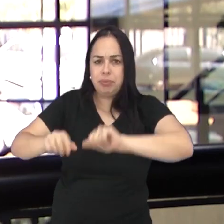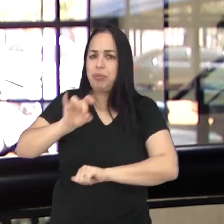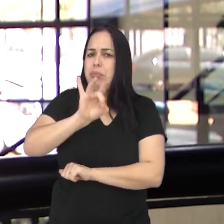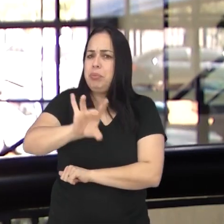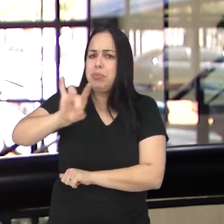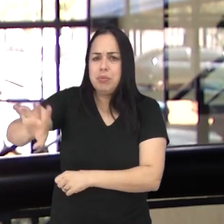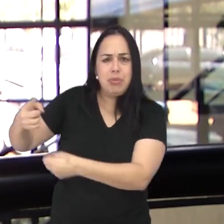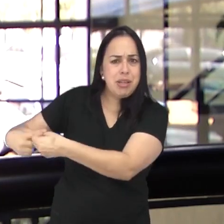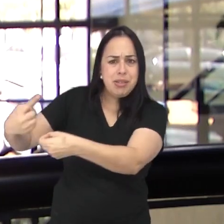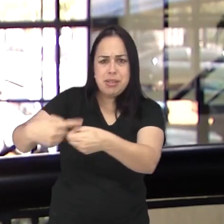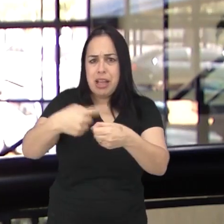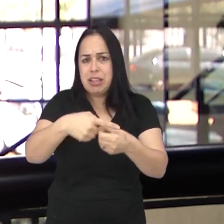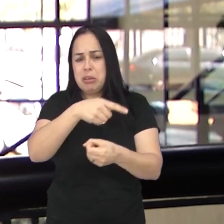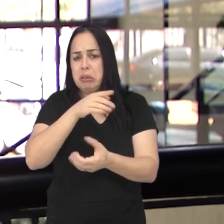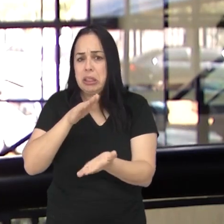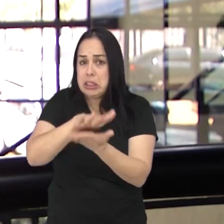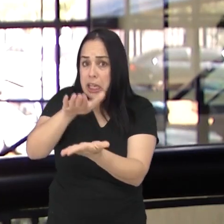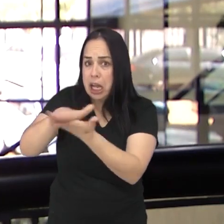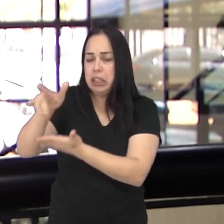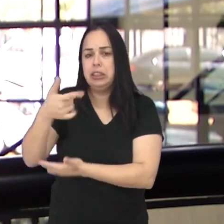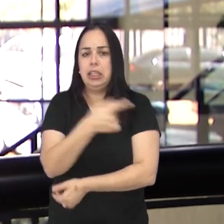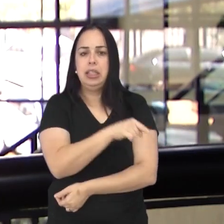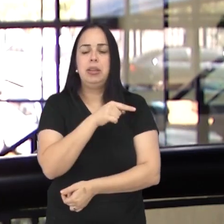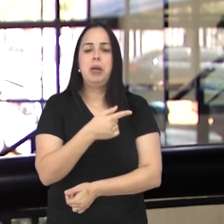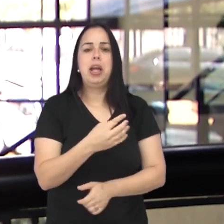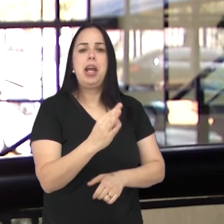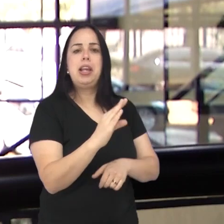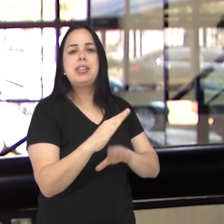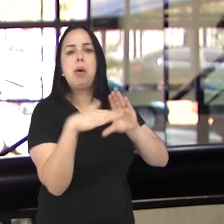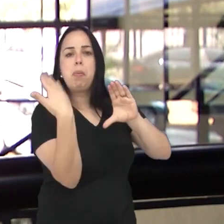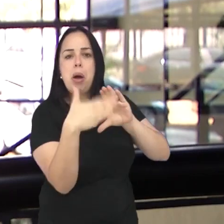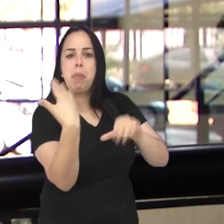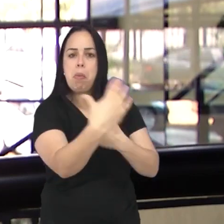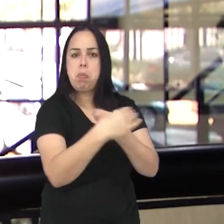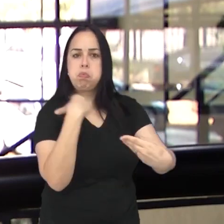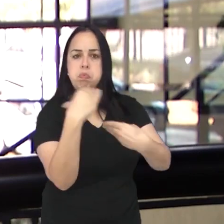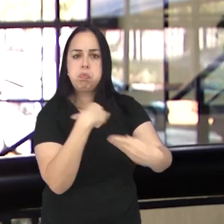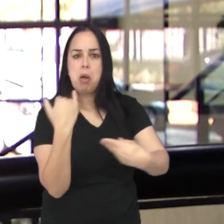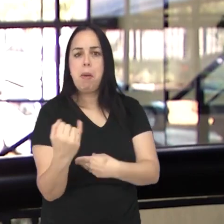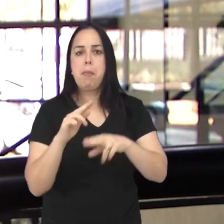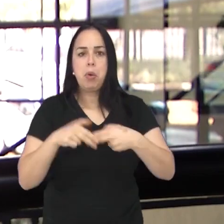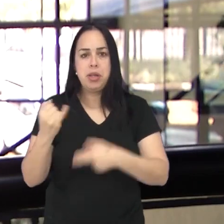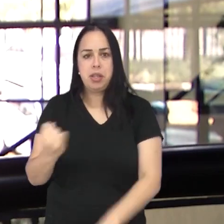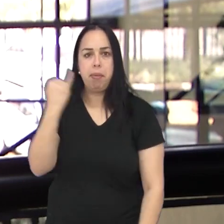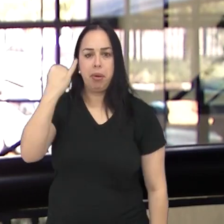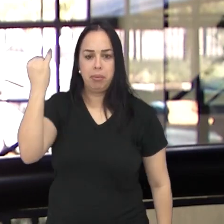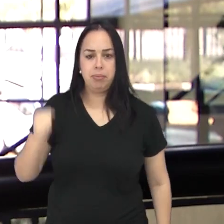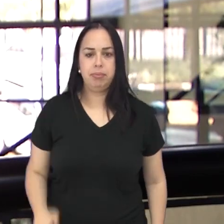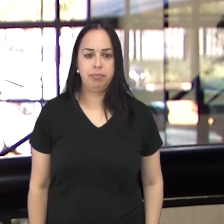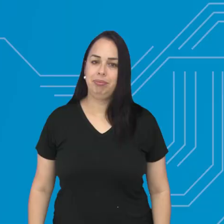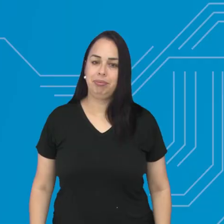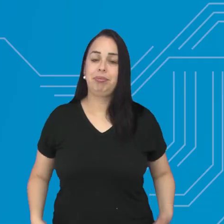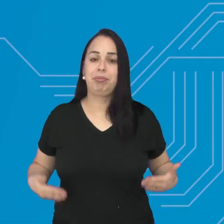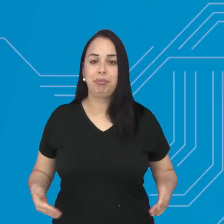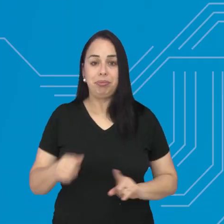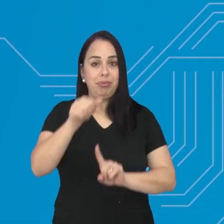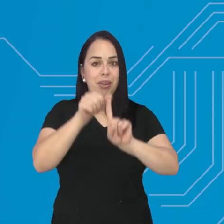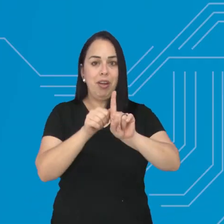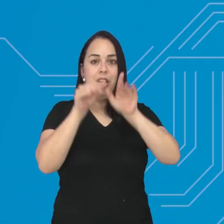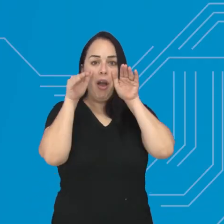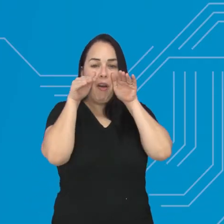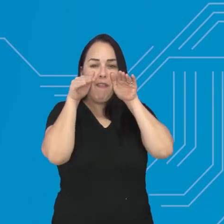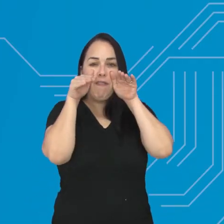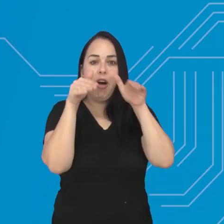a cada município ou cada gasto que você tem, eles estão aqui orientando, então é fundamental. E este mês